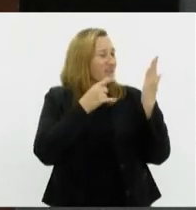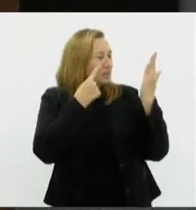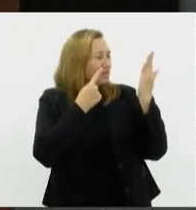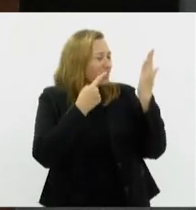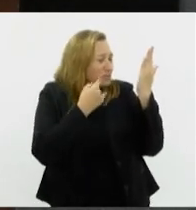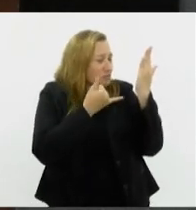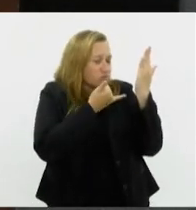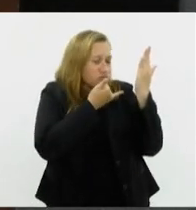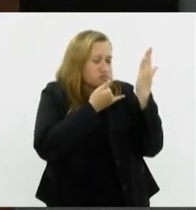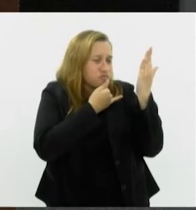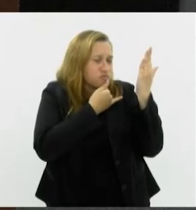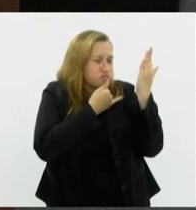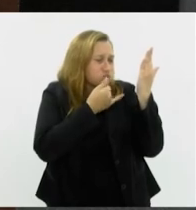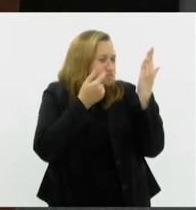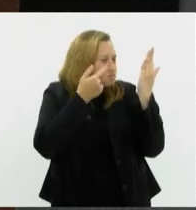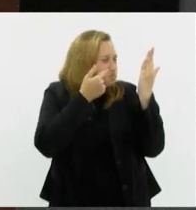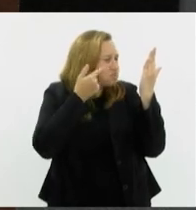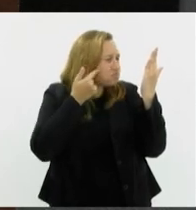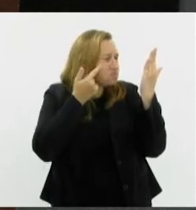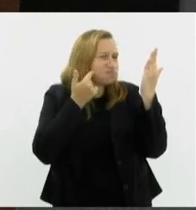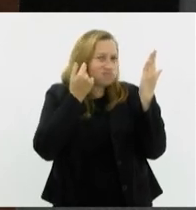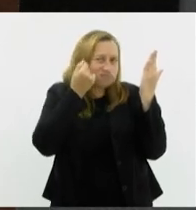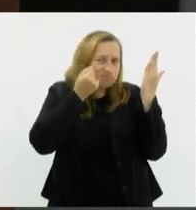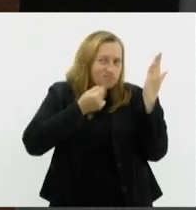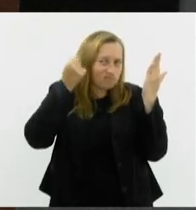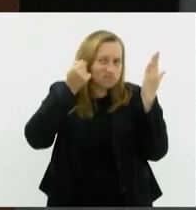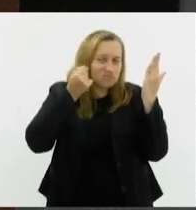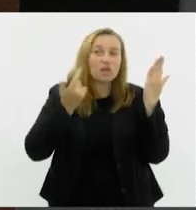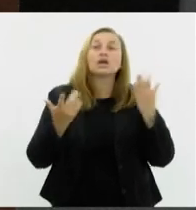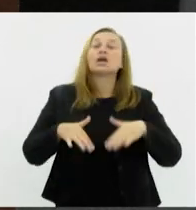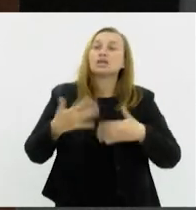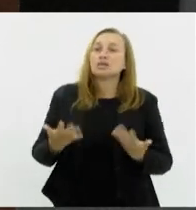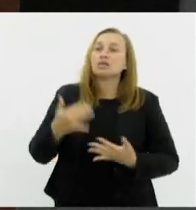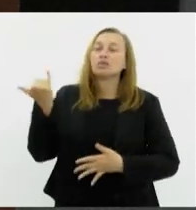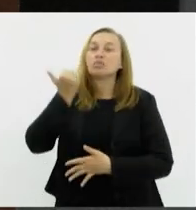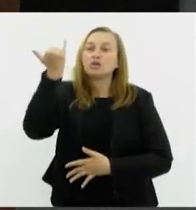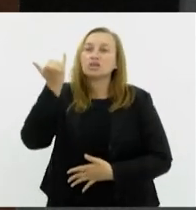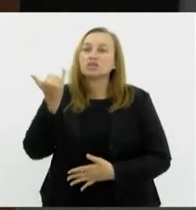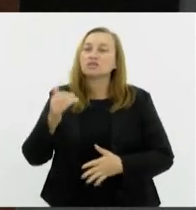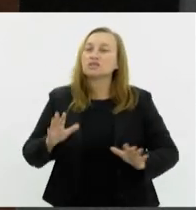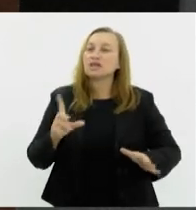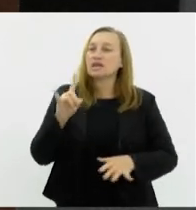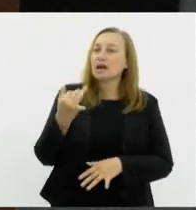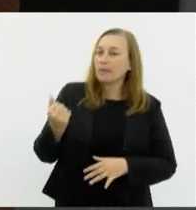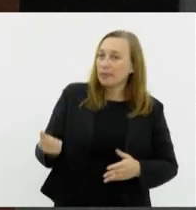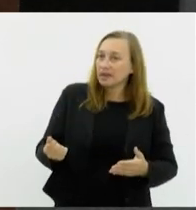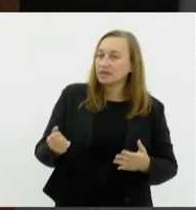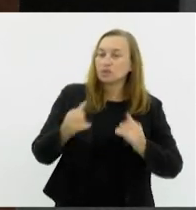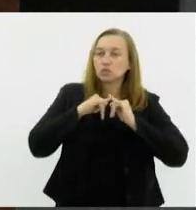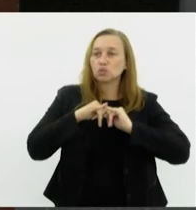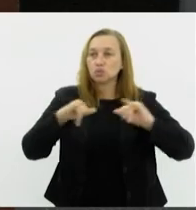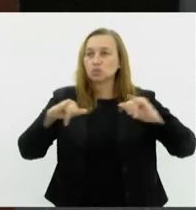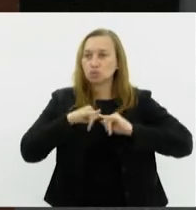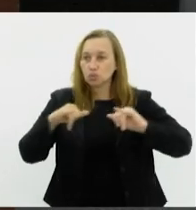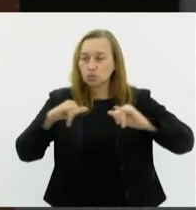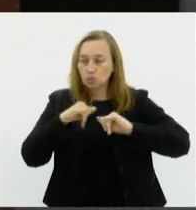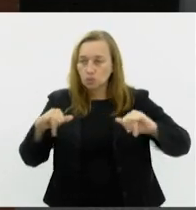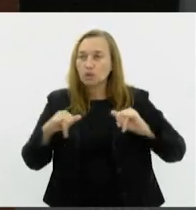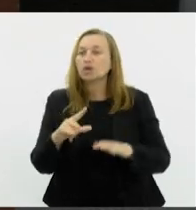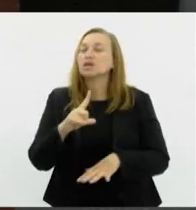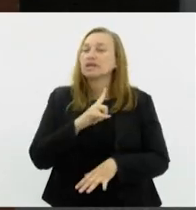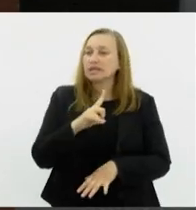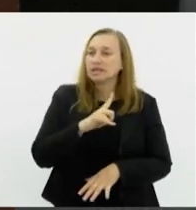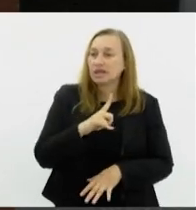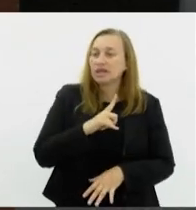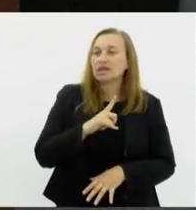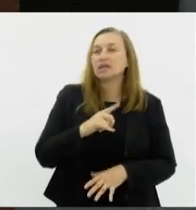isso compromete a autoestima, a vida dela toda. Então, acho importante a gente fazer essa campanha, essa divulgação, que existe